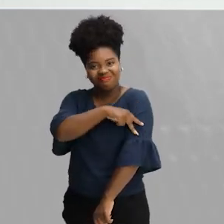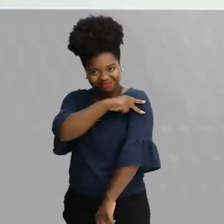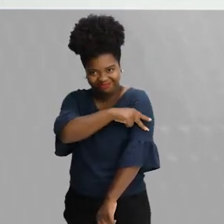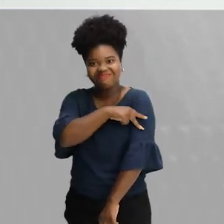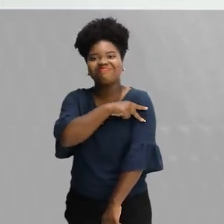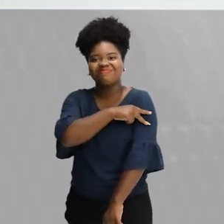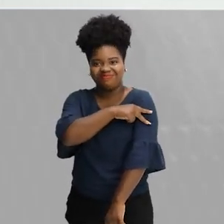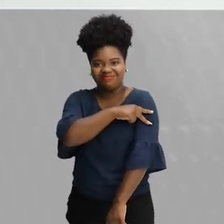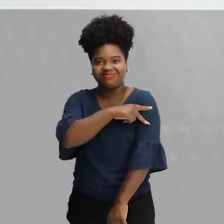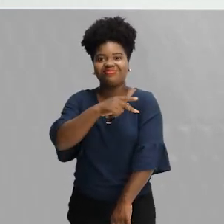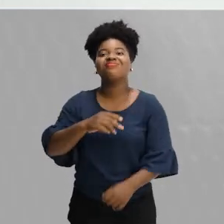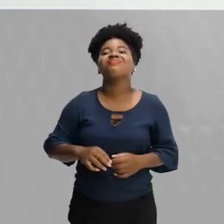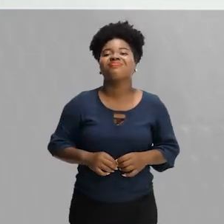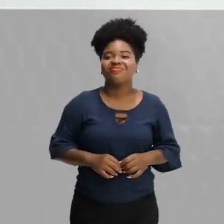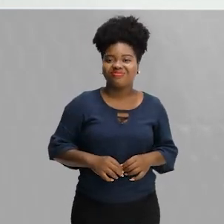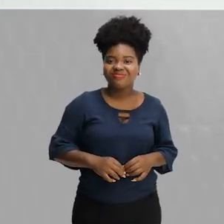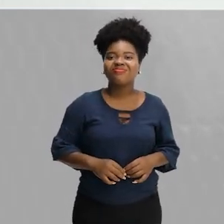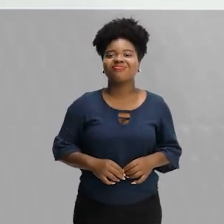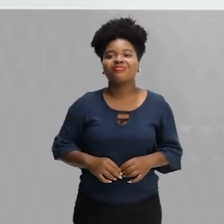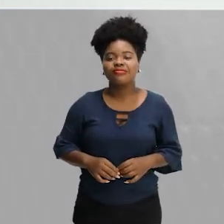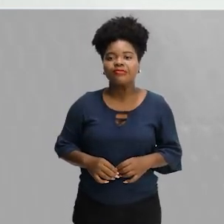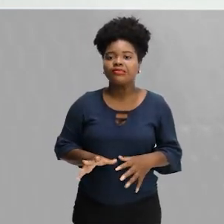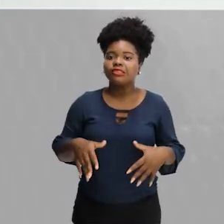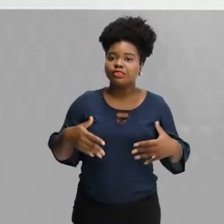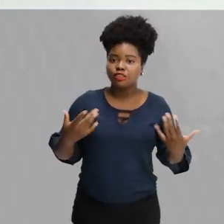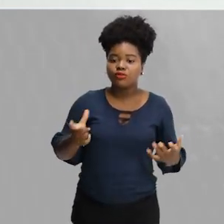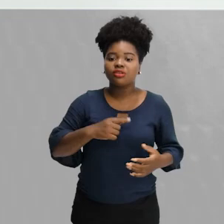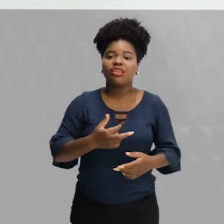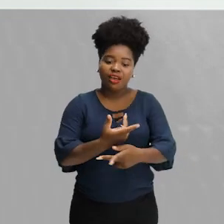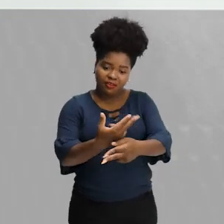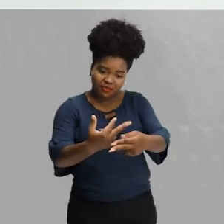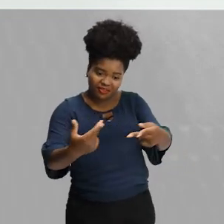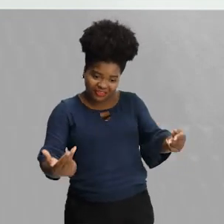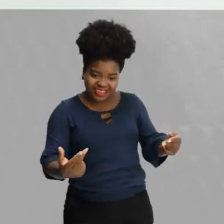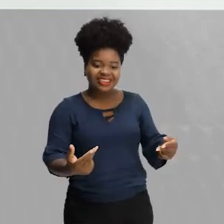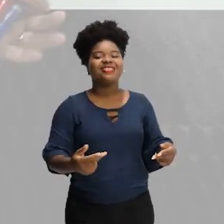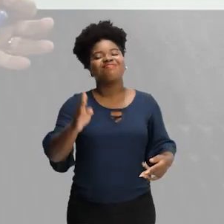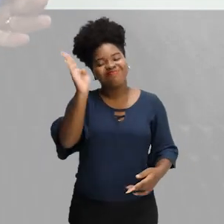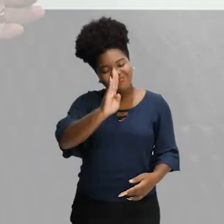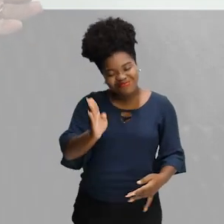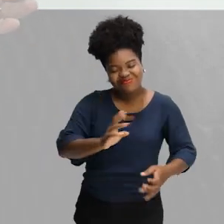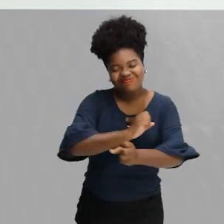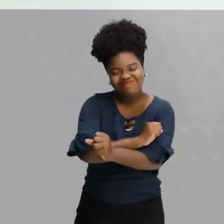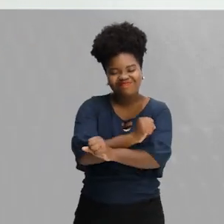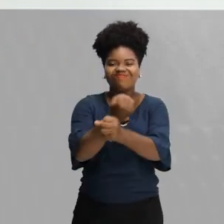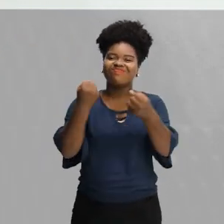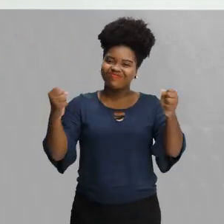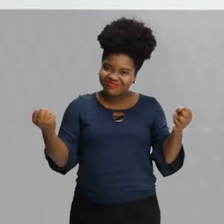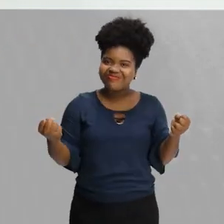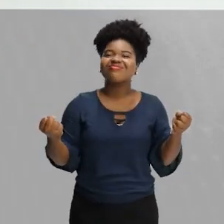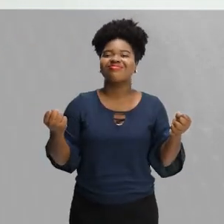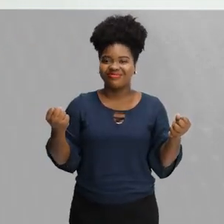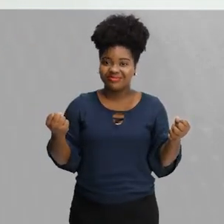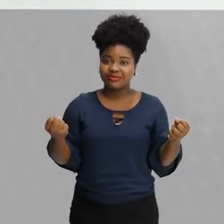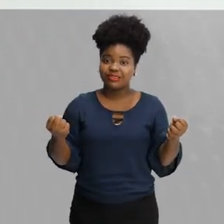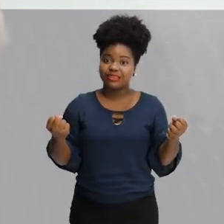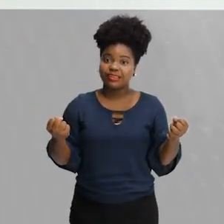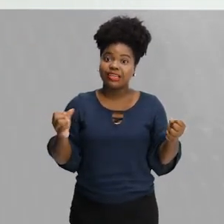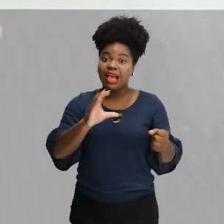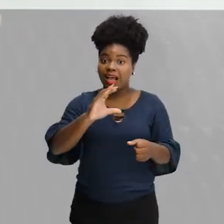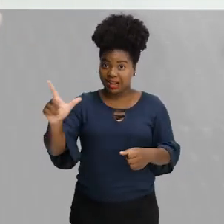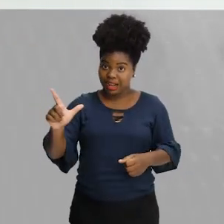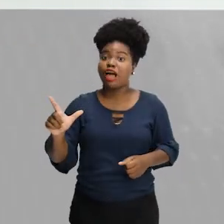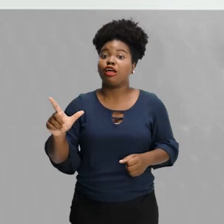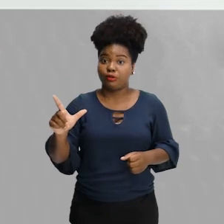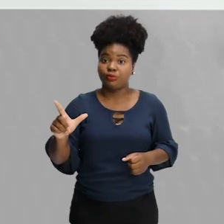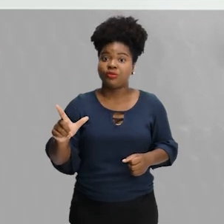alta temperatura. Pois é, essas são as variáveis desse nosso Brasil gigantesco. Claro que eu estou falando do ponto de vista